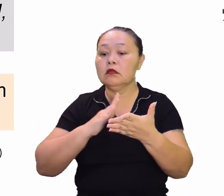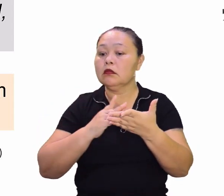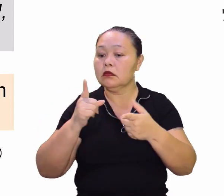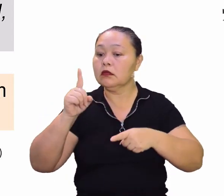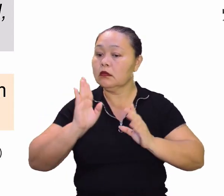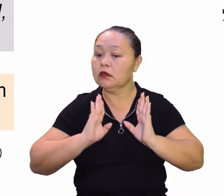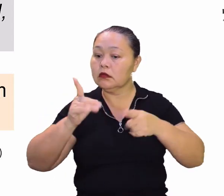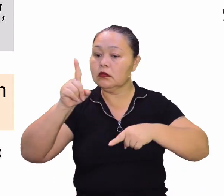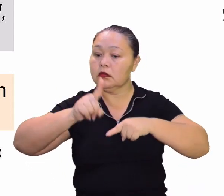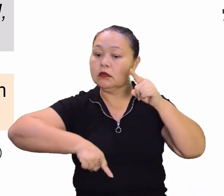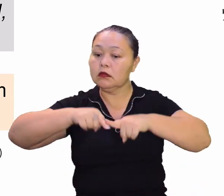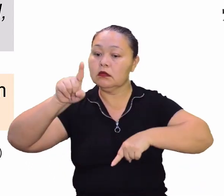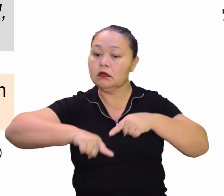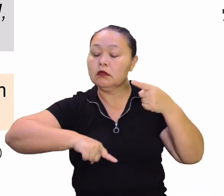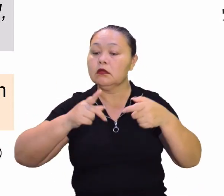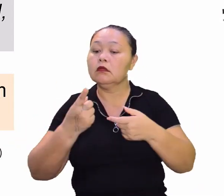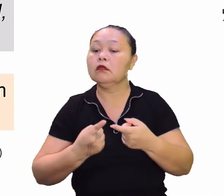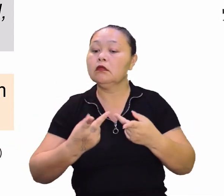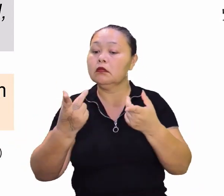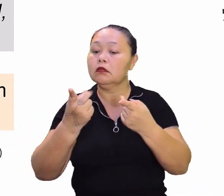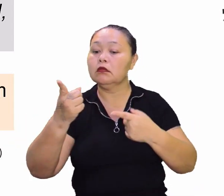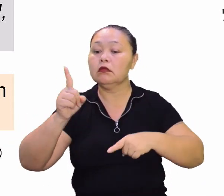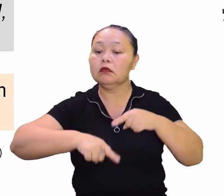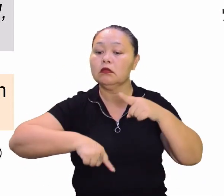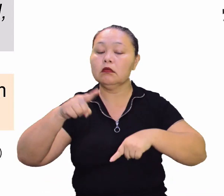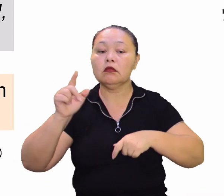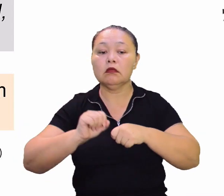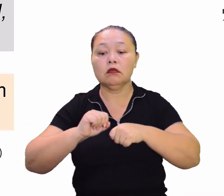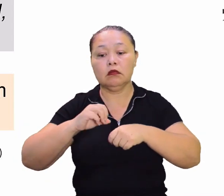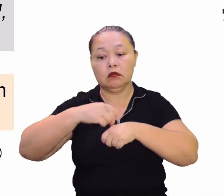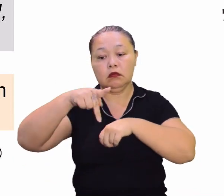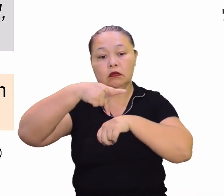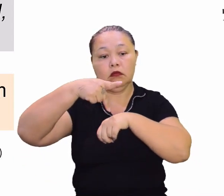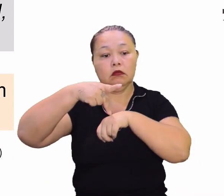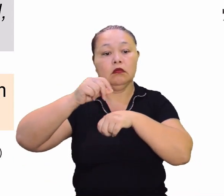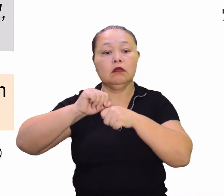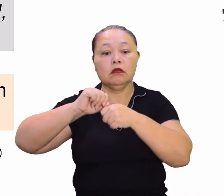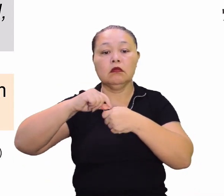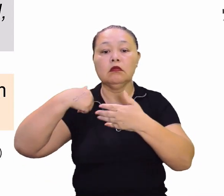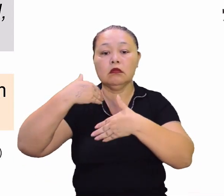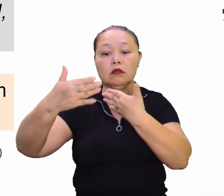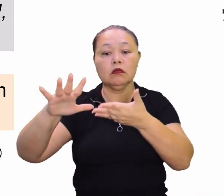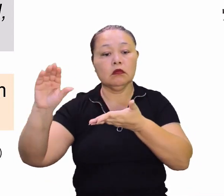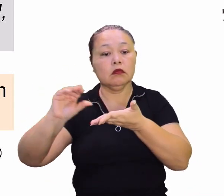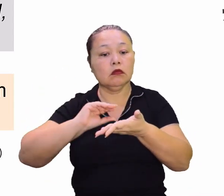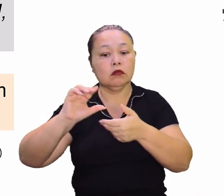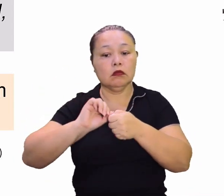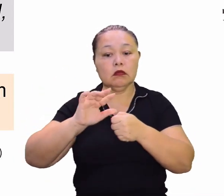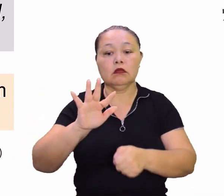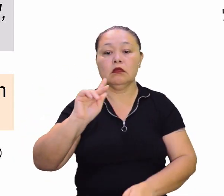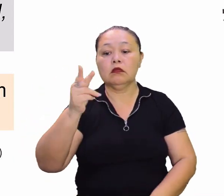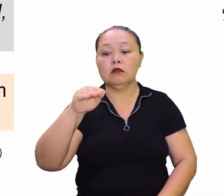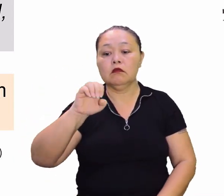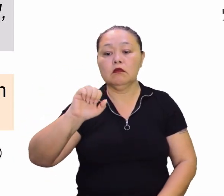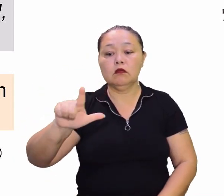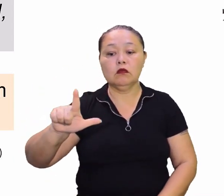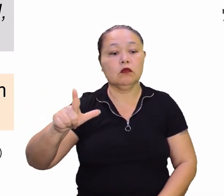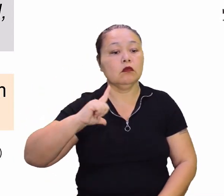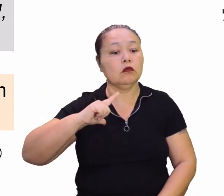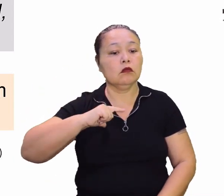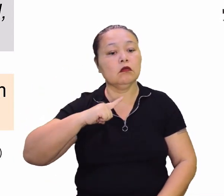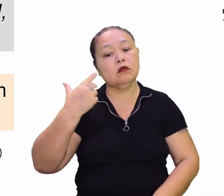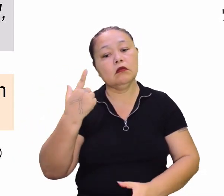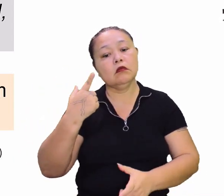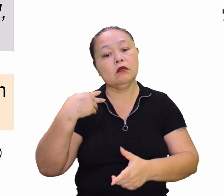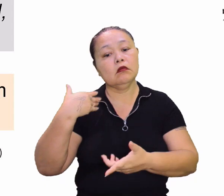para a exportação. E nesse processo foram fundamentais os grandes conglomerados familiares chamados chaebol, que se